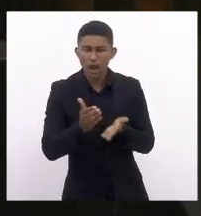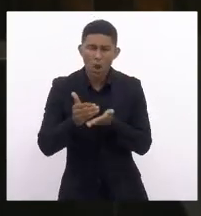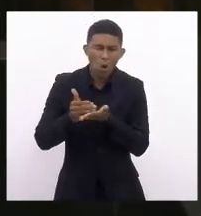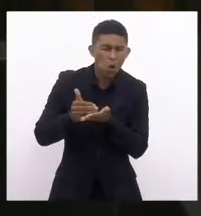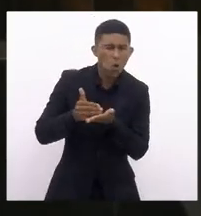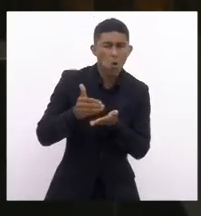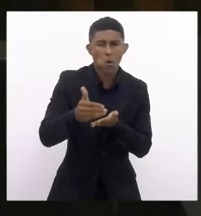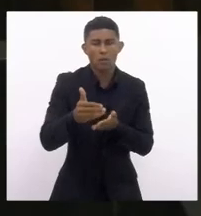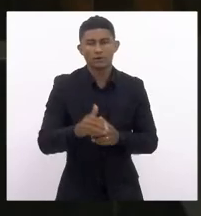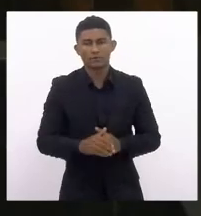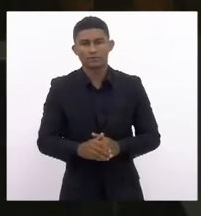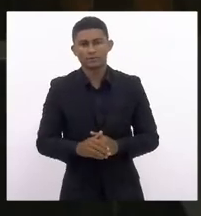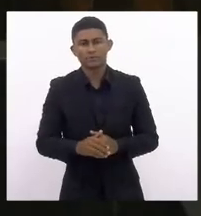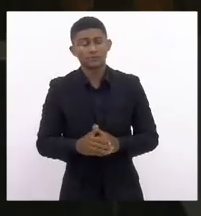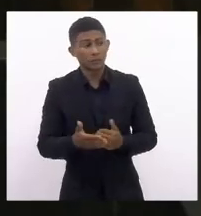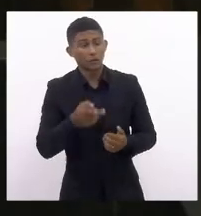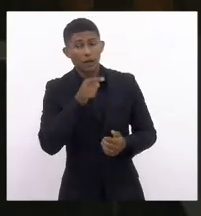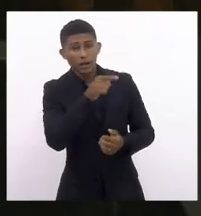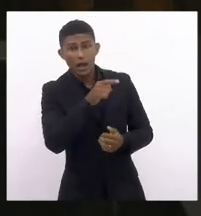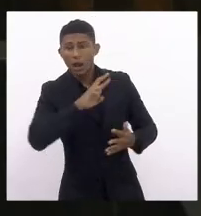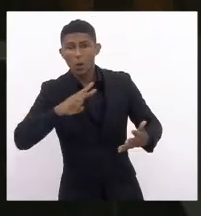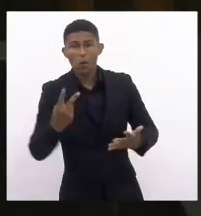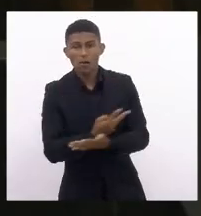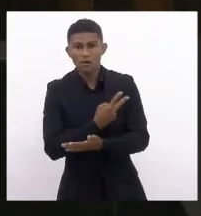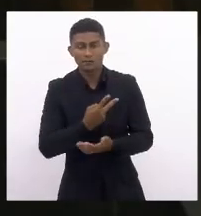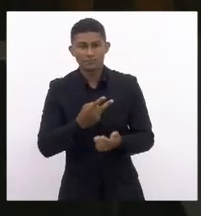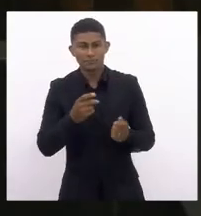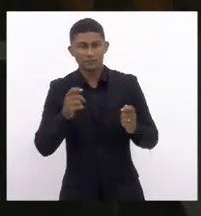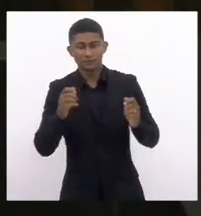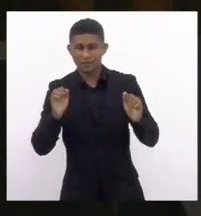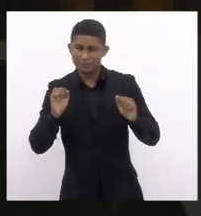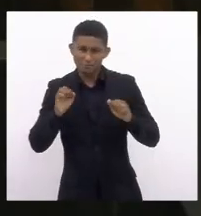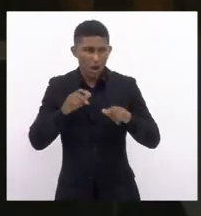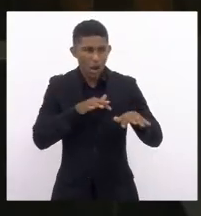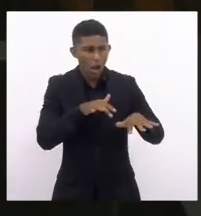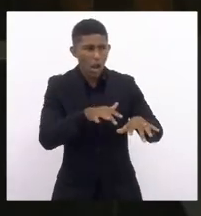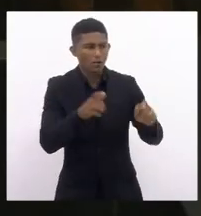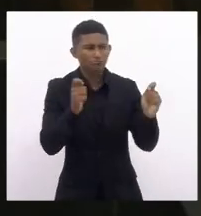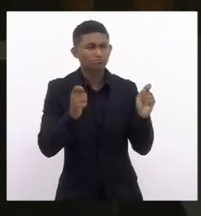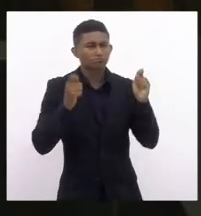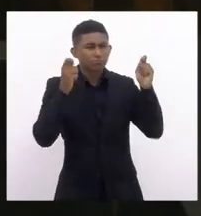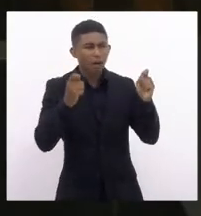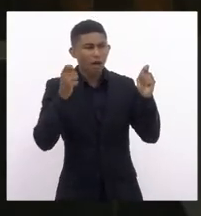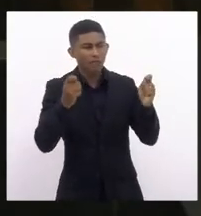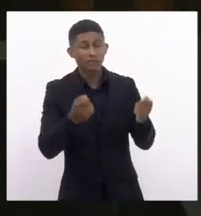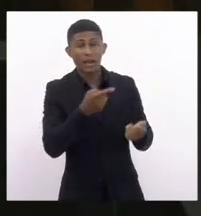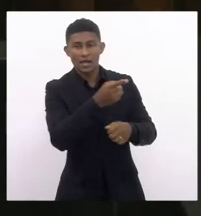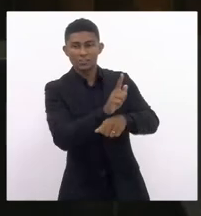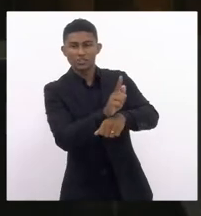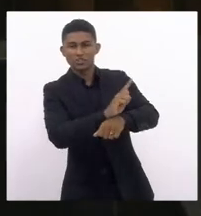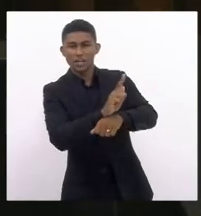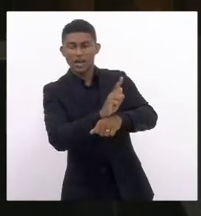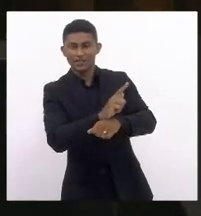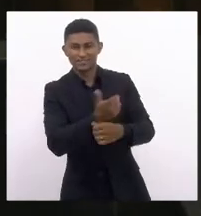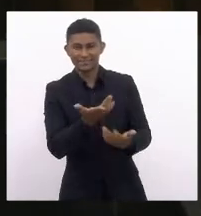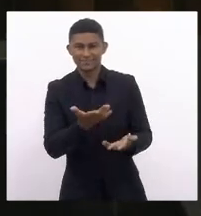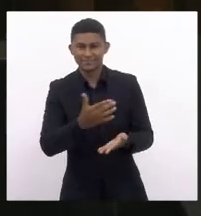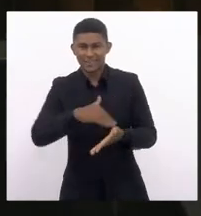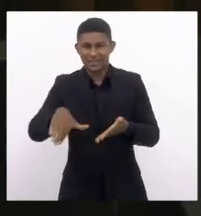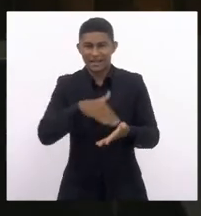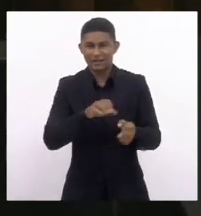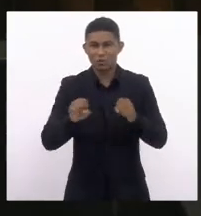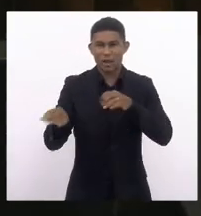E aí aconteceu essa manifestação. E eu vi de alguns gestores da Secretaria de Educação falar assim, olha, mas nós estamos pagando as